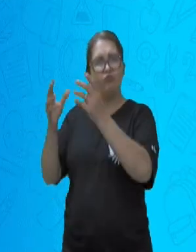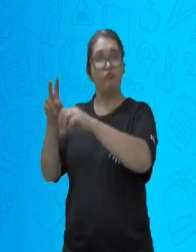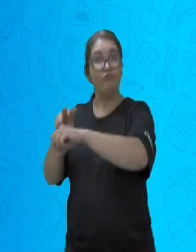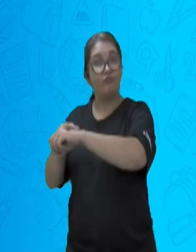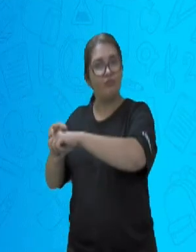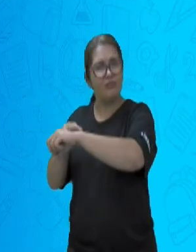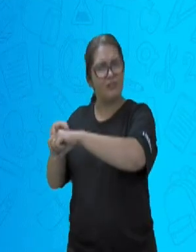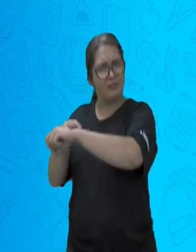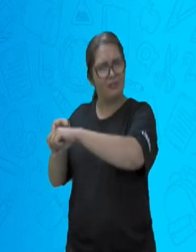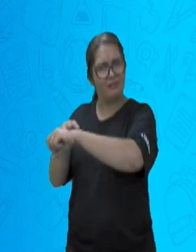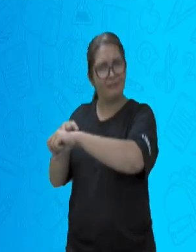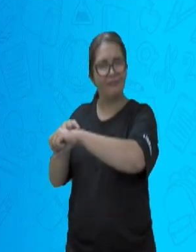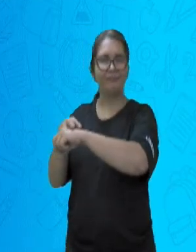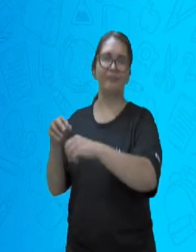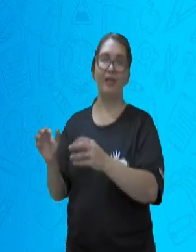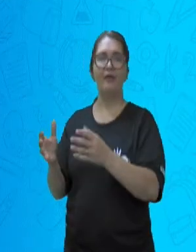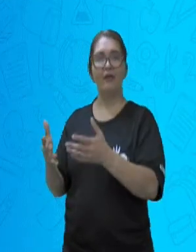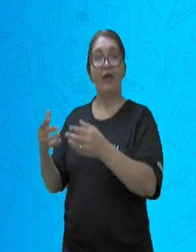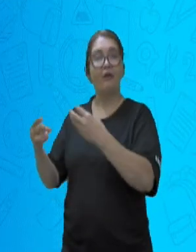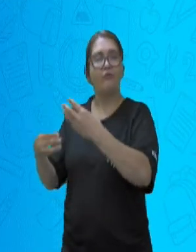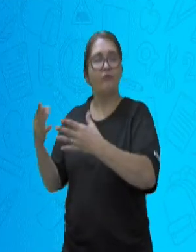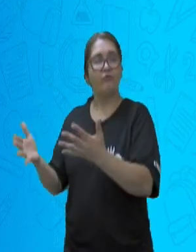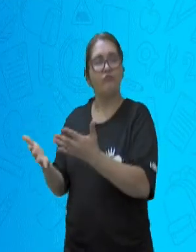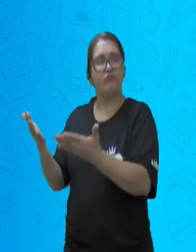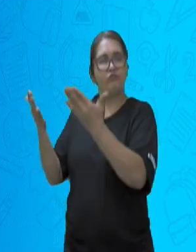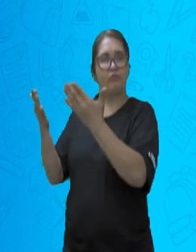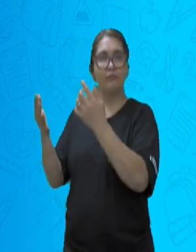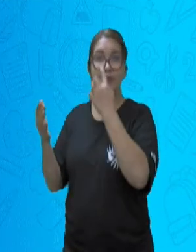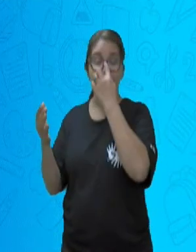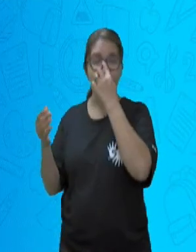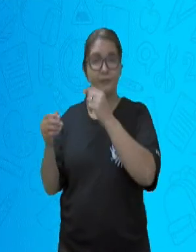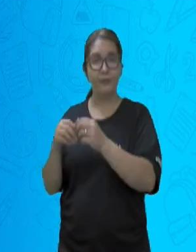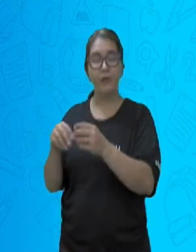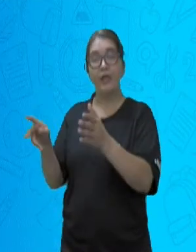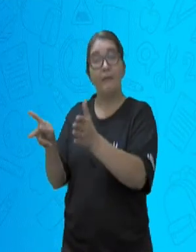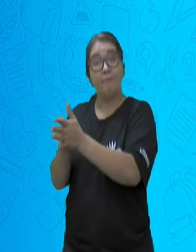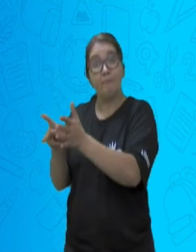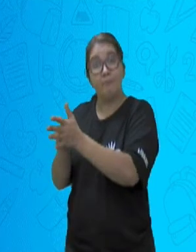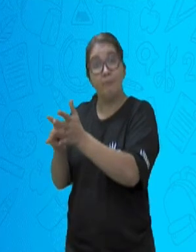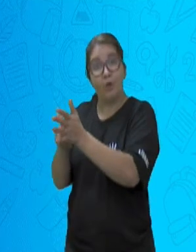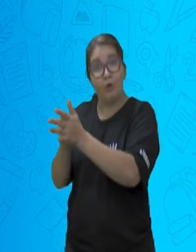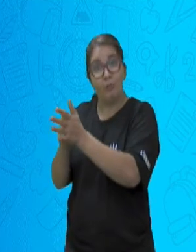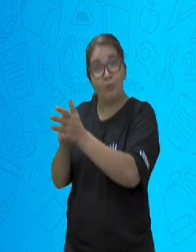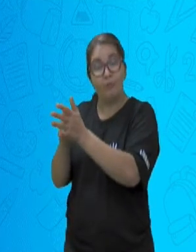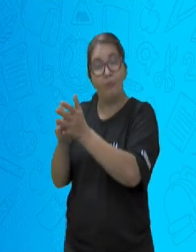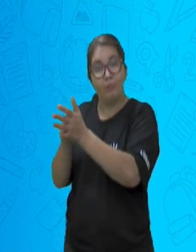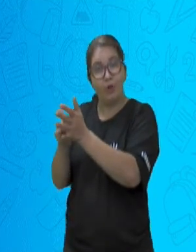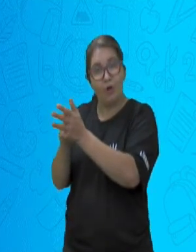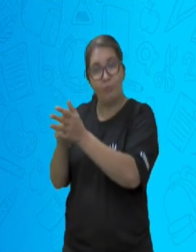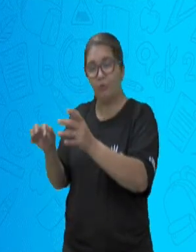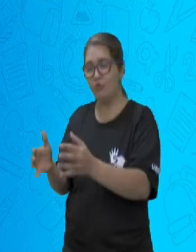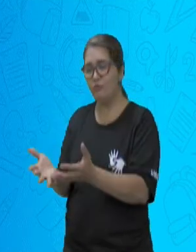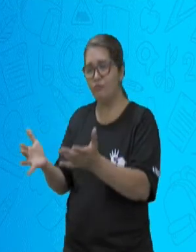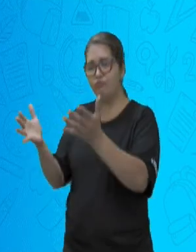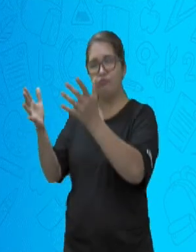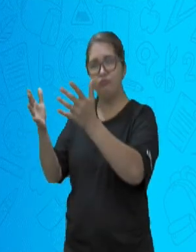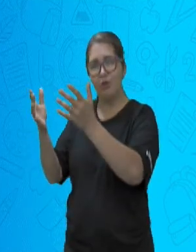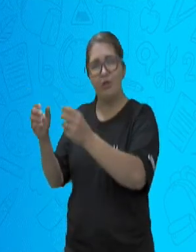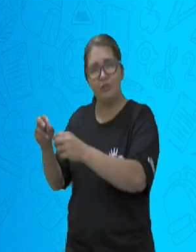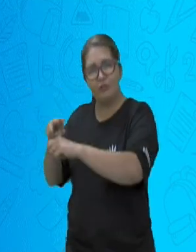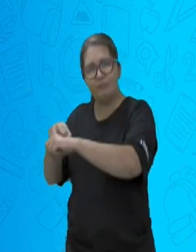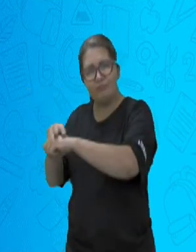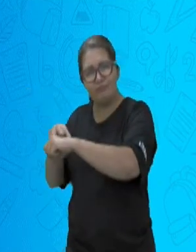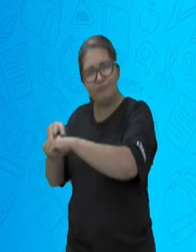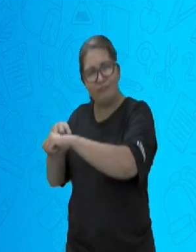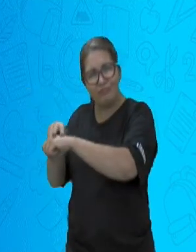temos os alimentos de origem vegetal, são aqueles originados de fontes vegetais. São, por exemplo, a gente